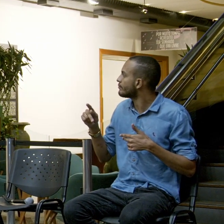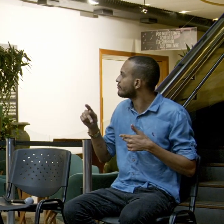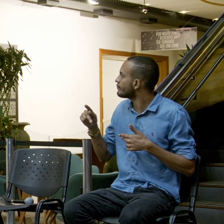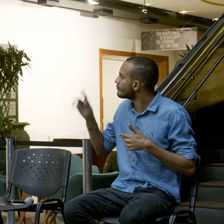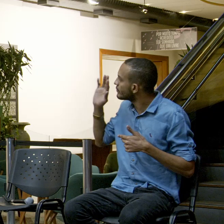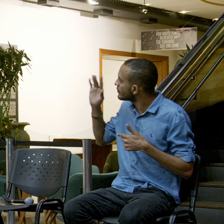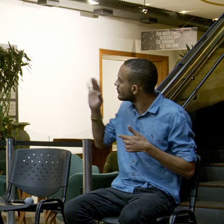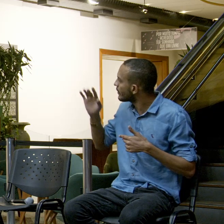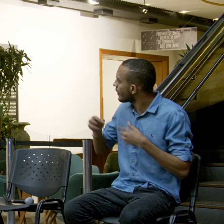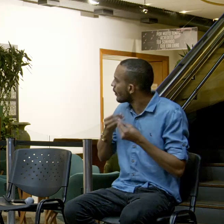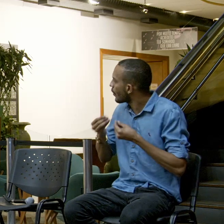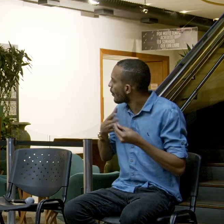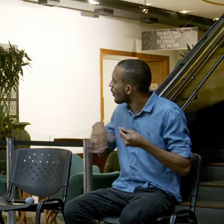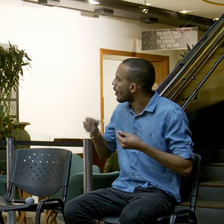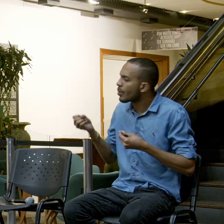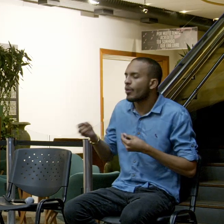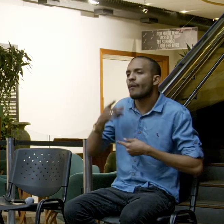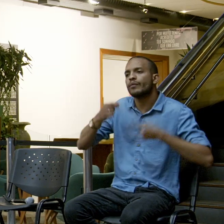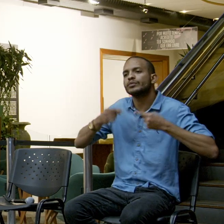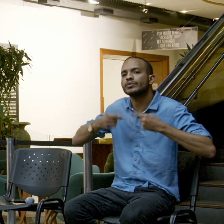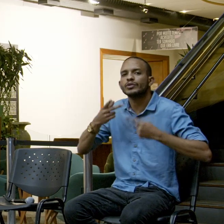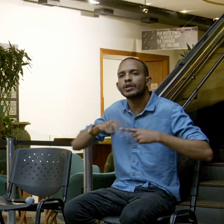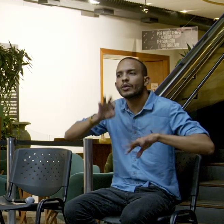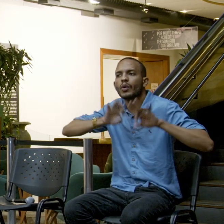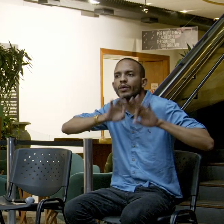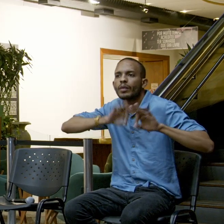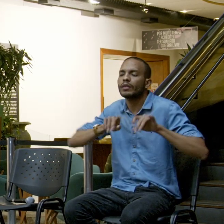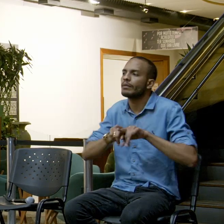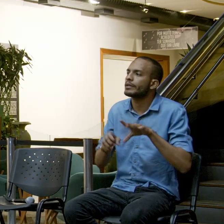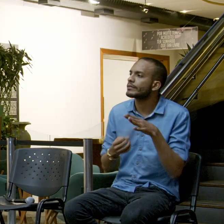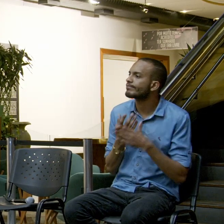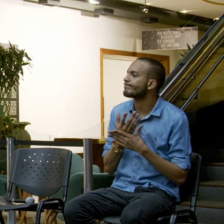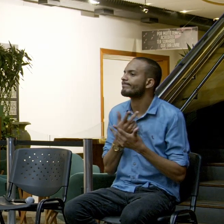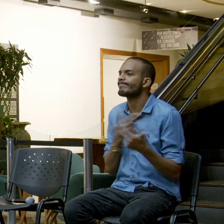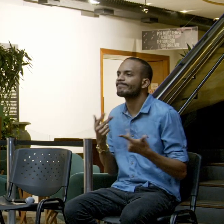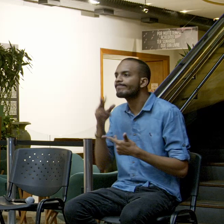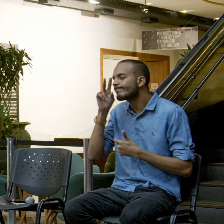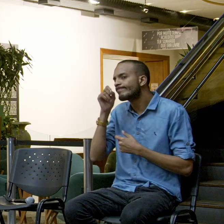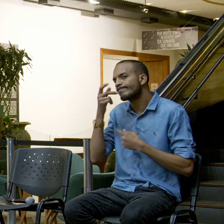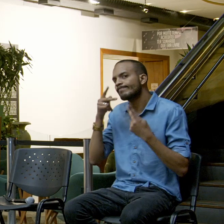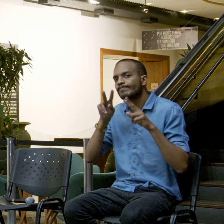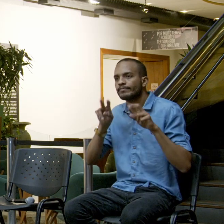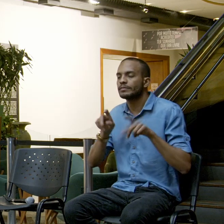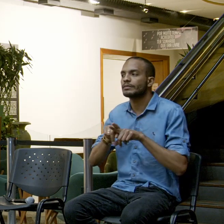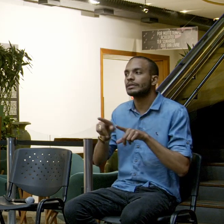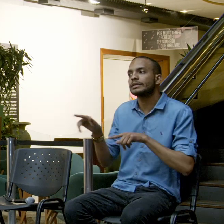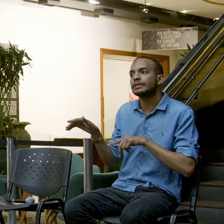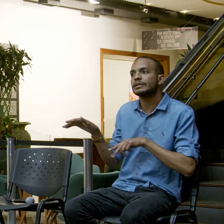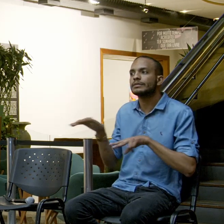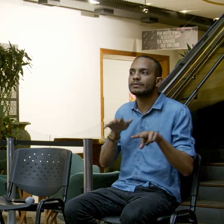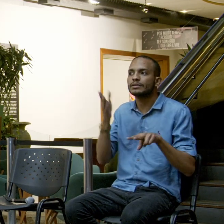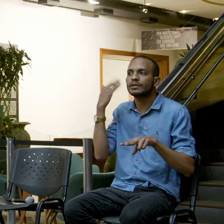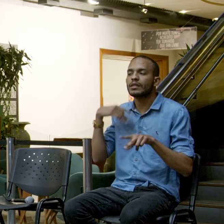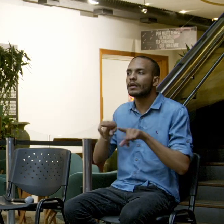que pode ser novo a ser discutido sobre uma produção tão fecunda, tão potente. E a semana